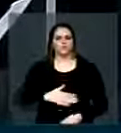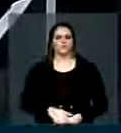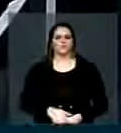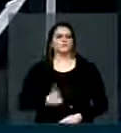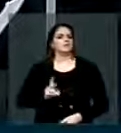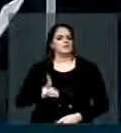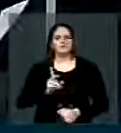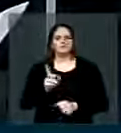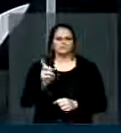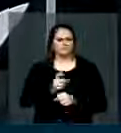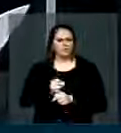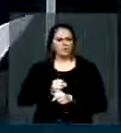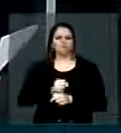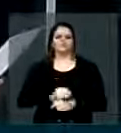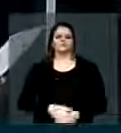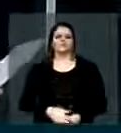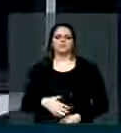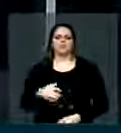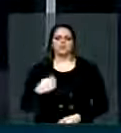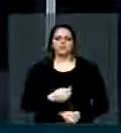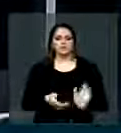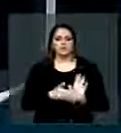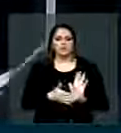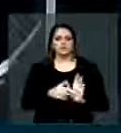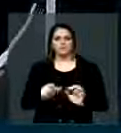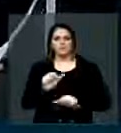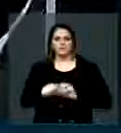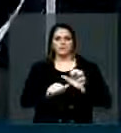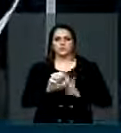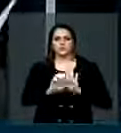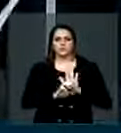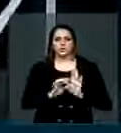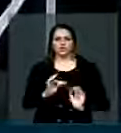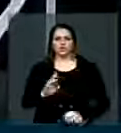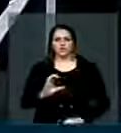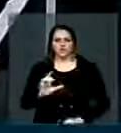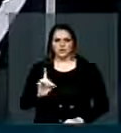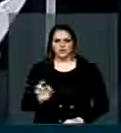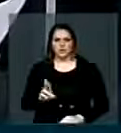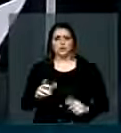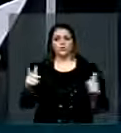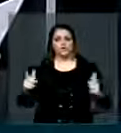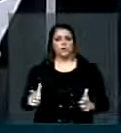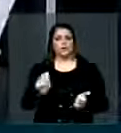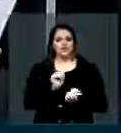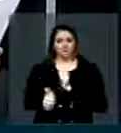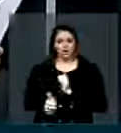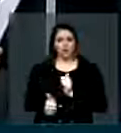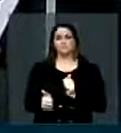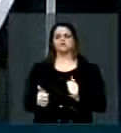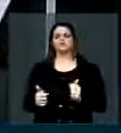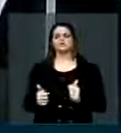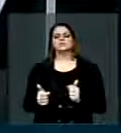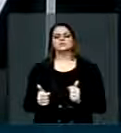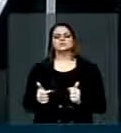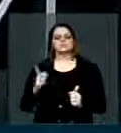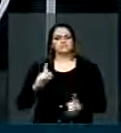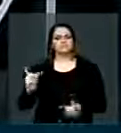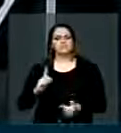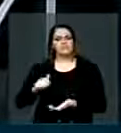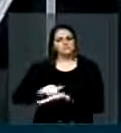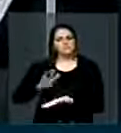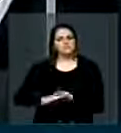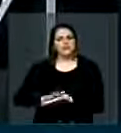Nós também trouxemos como proposta de alteração do Estatuto do Torcedor que as arenas esportivas credenciadas em